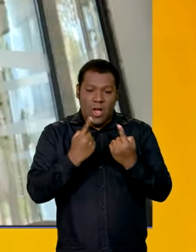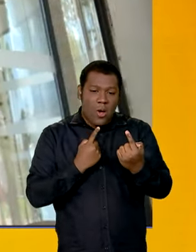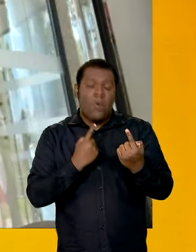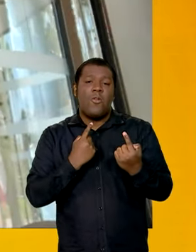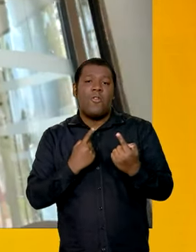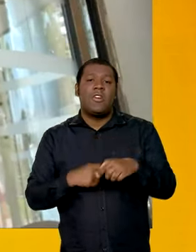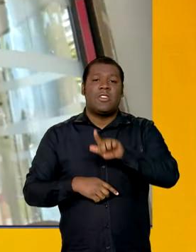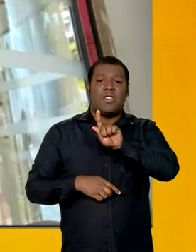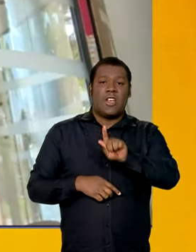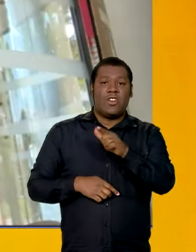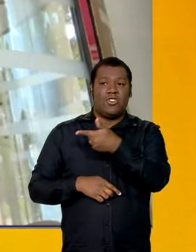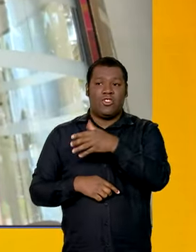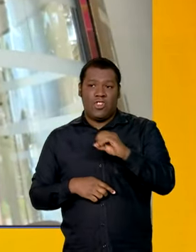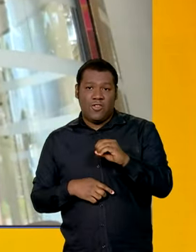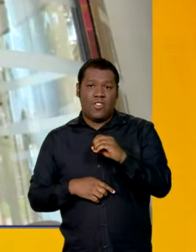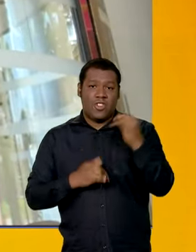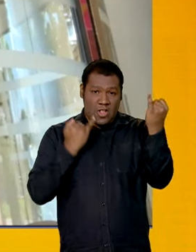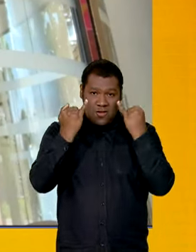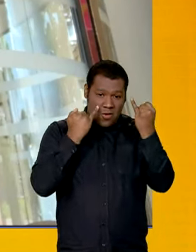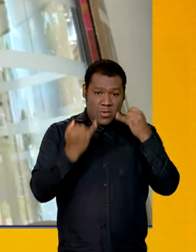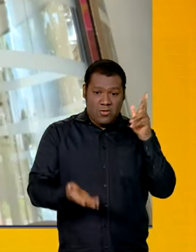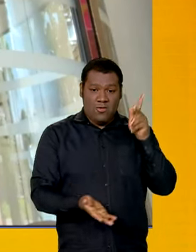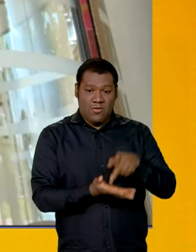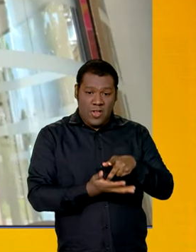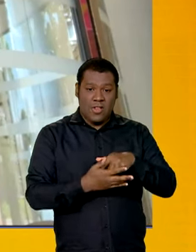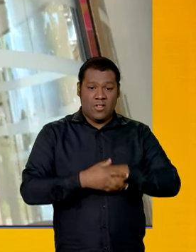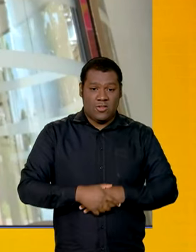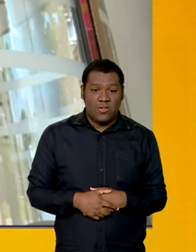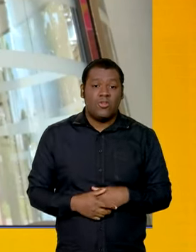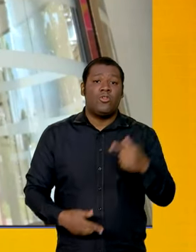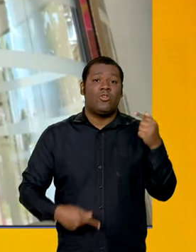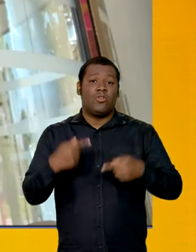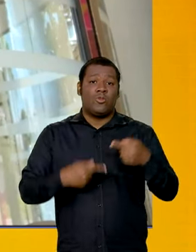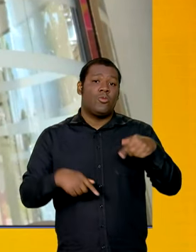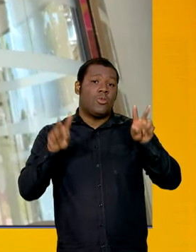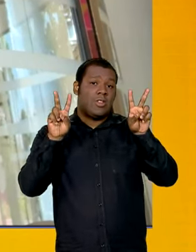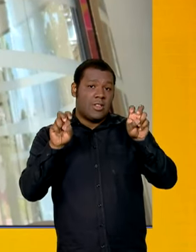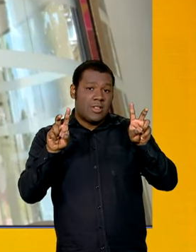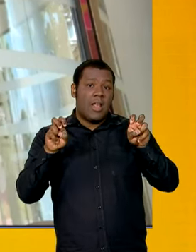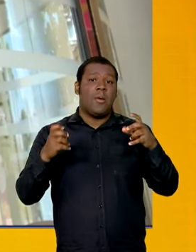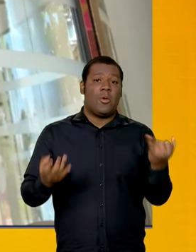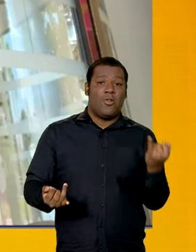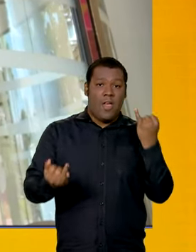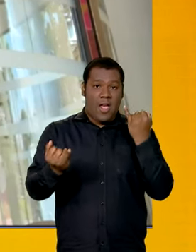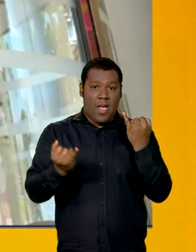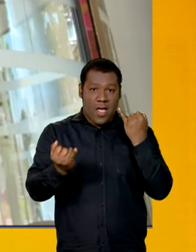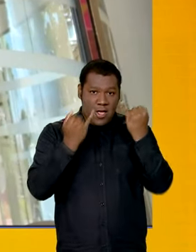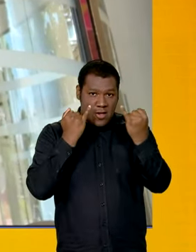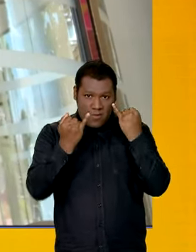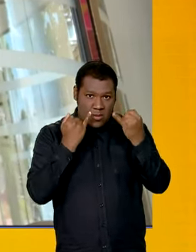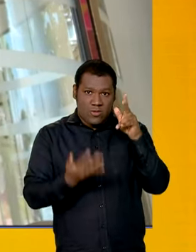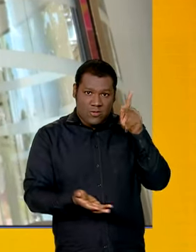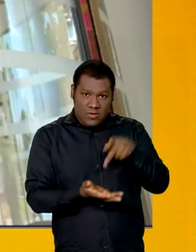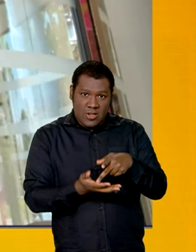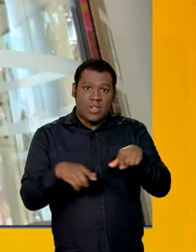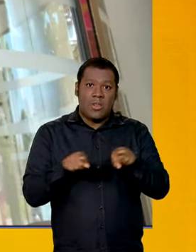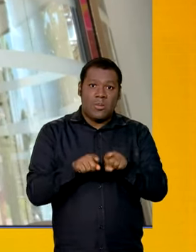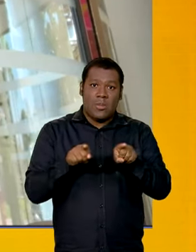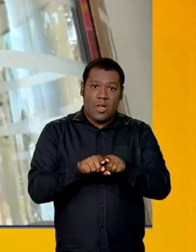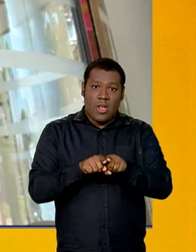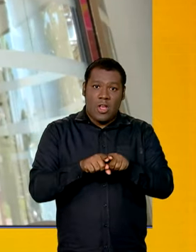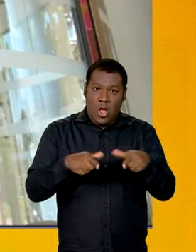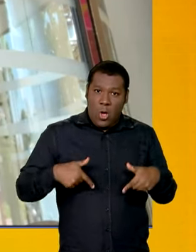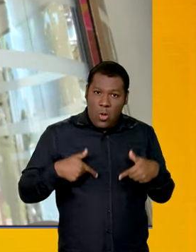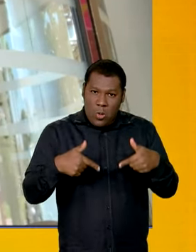Informação. A proposta desse evento é discutir a temática do combate à desinformação, combate à questão do discurso